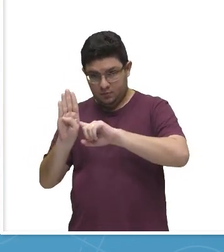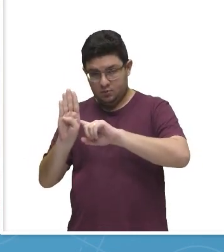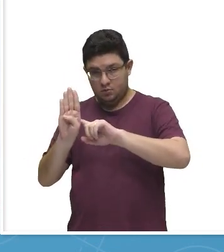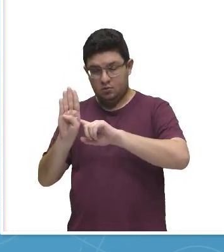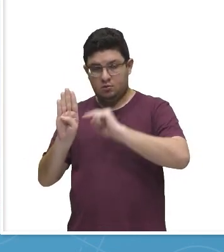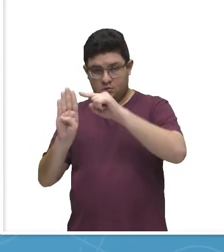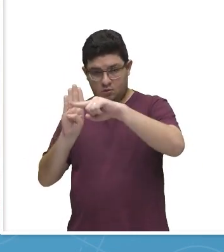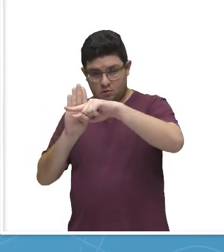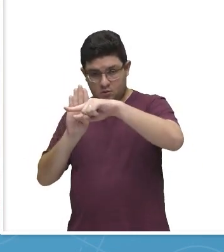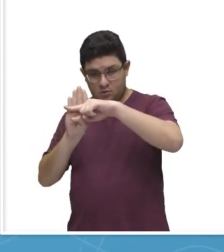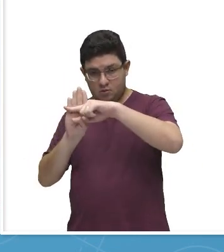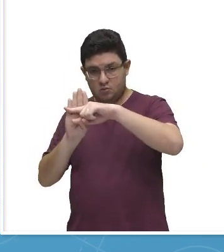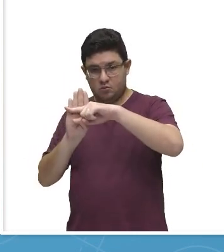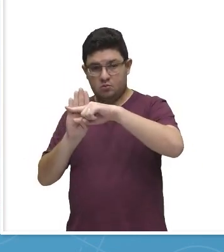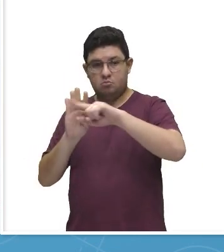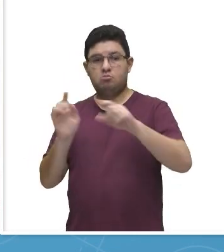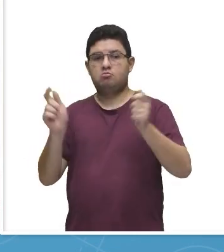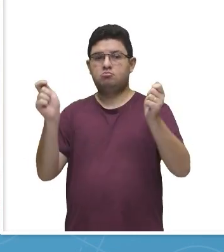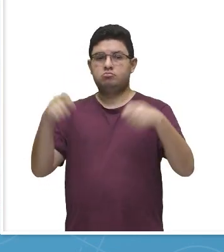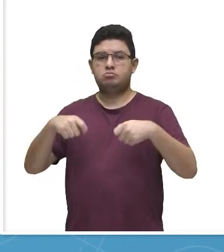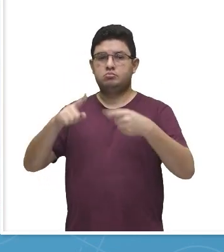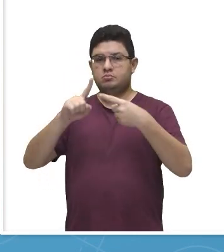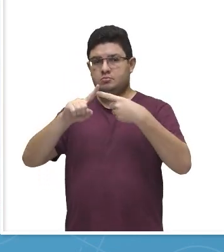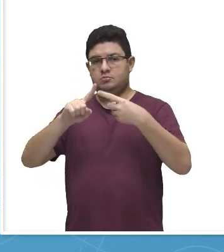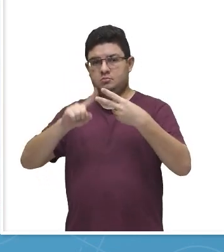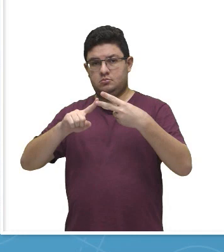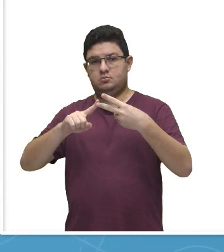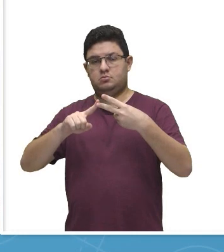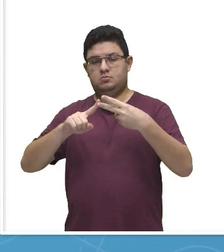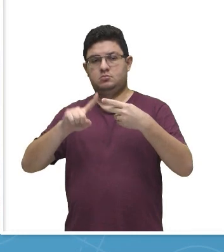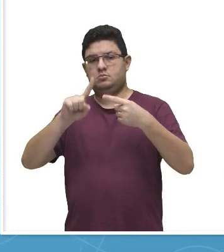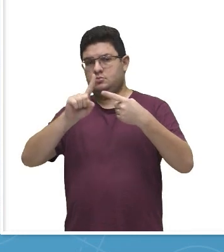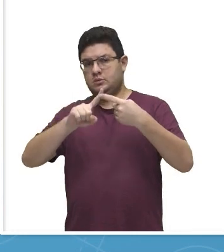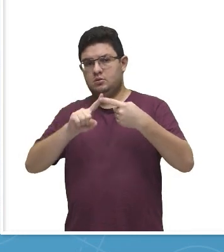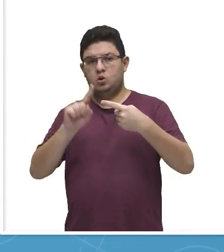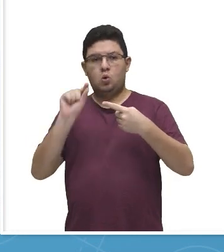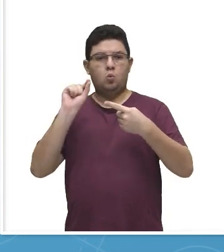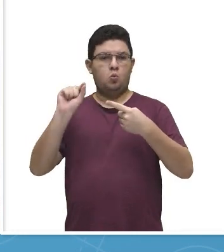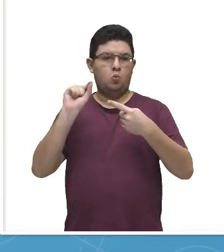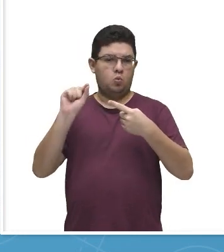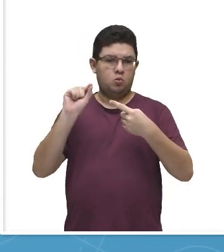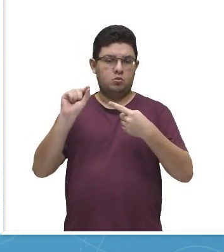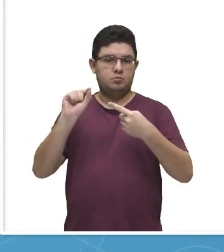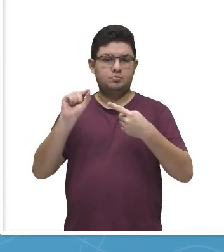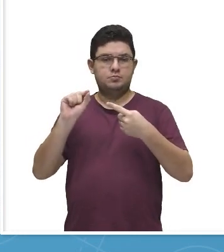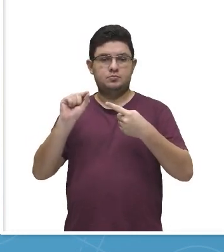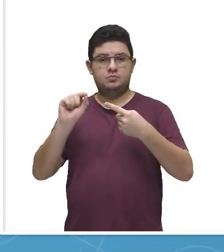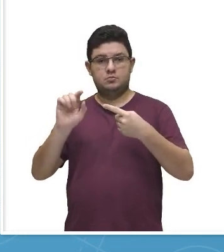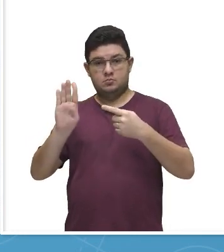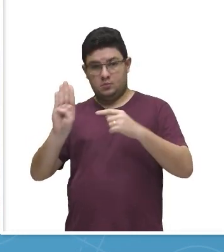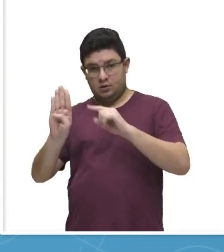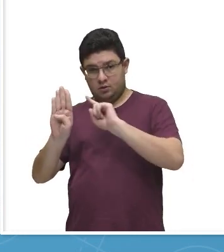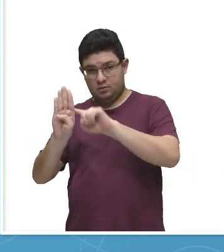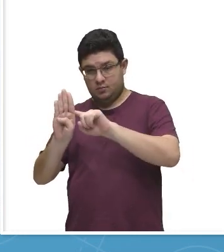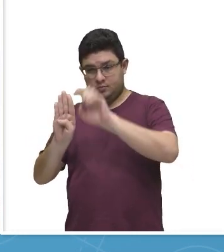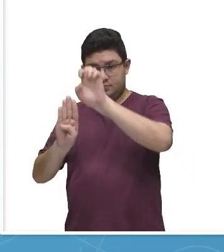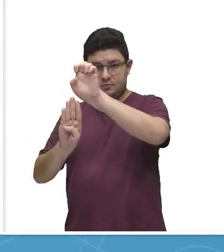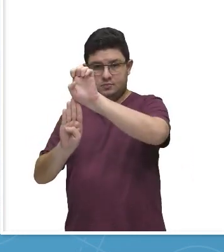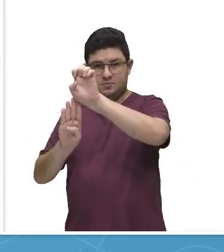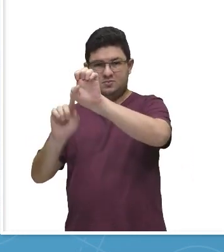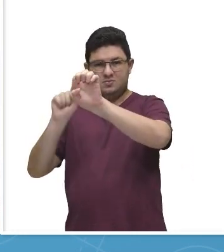nós podemos nos deparar com duas situações. Primeiro caso, o expoente é um número